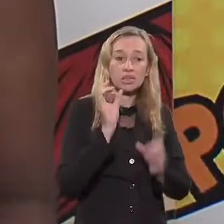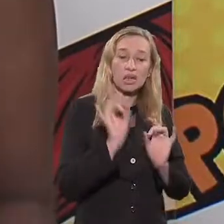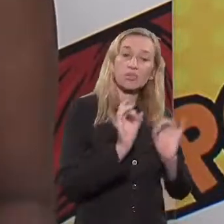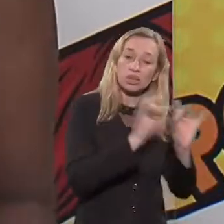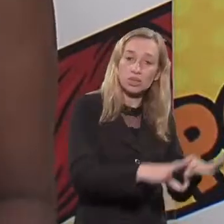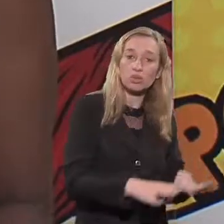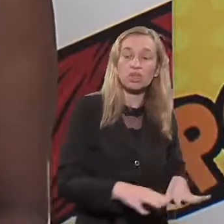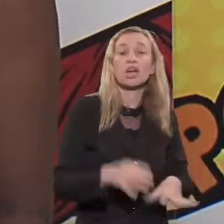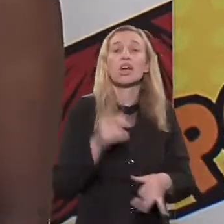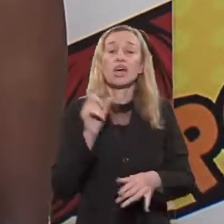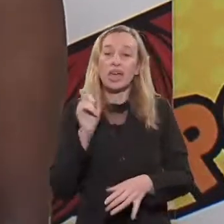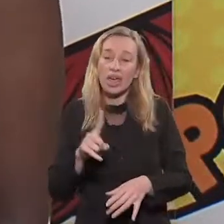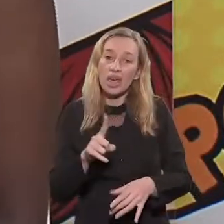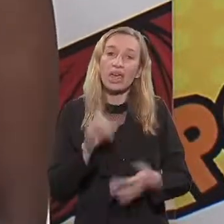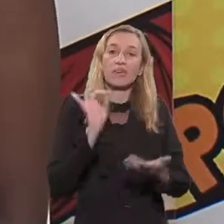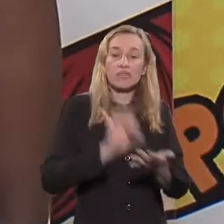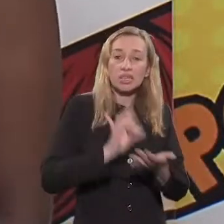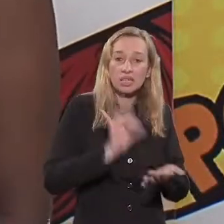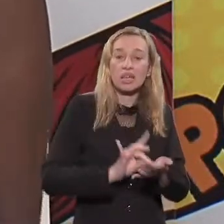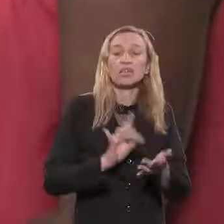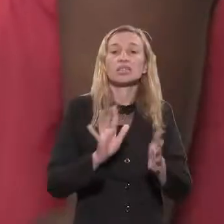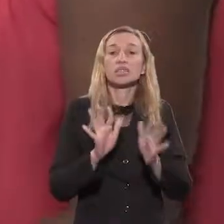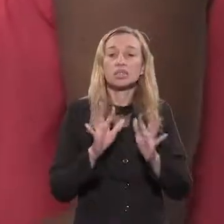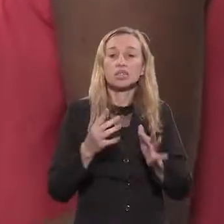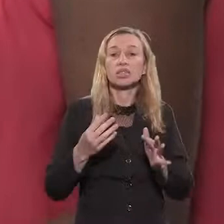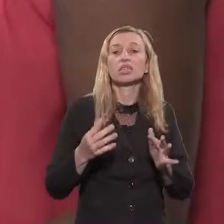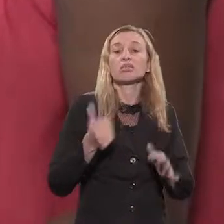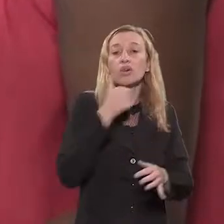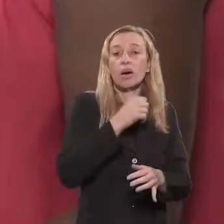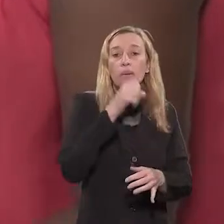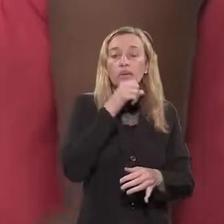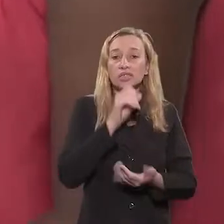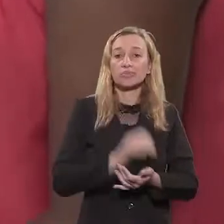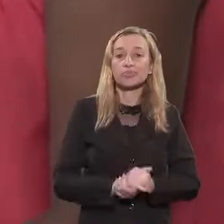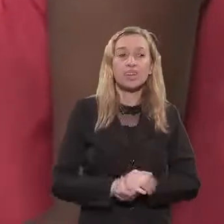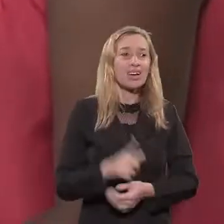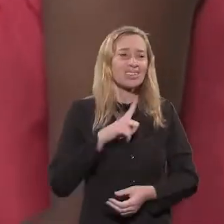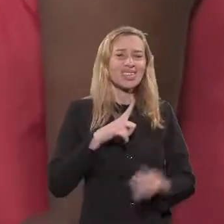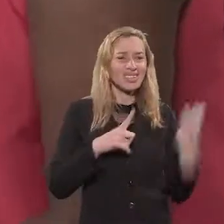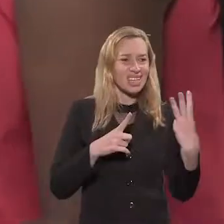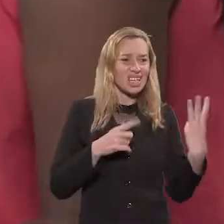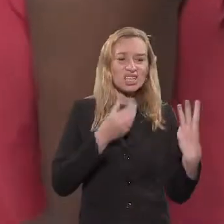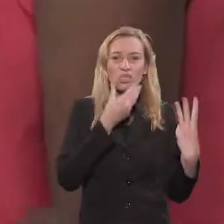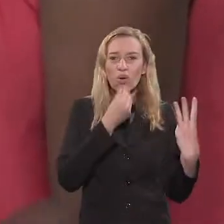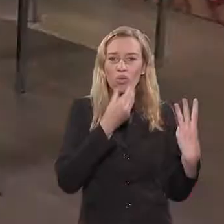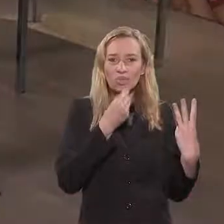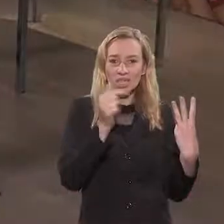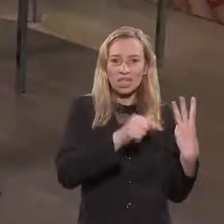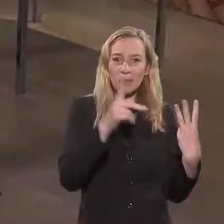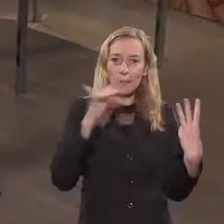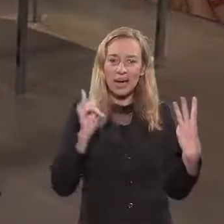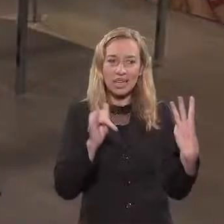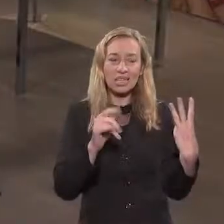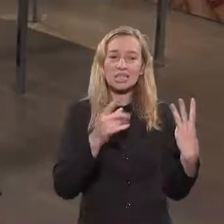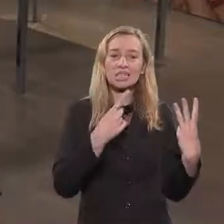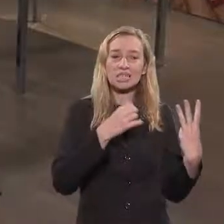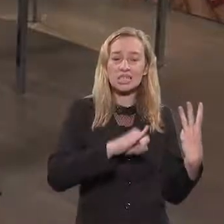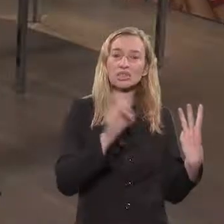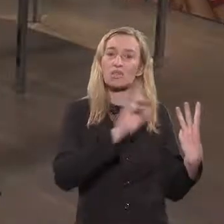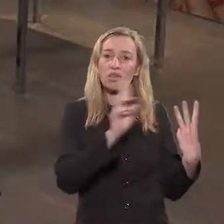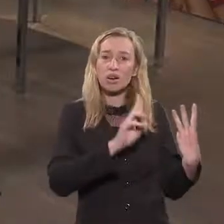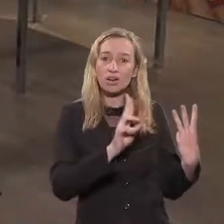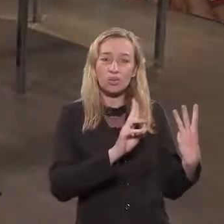uma realidade da mãe de uma pessoa com deficiência e de uma mãe de um autista. Eu fui injusto aqui, eu tenho 3 pais aqui que, se eu não falar o nome deles, vão chamar a